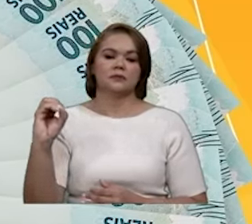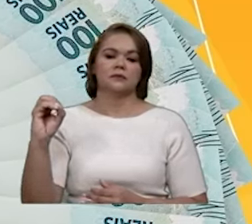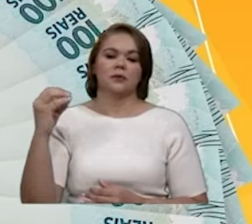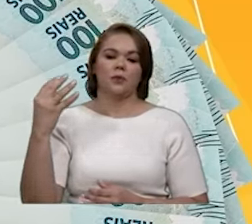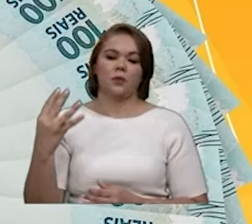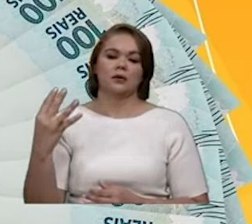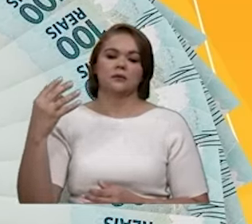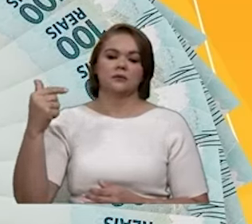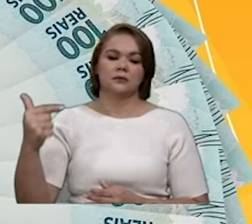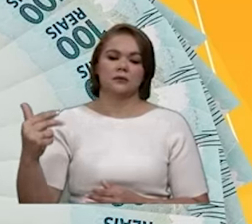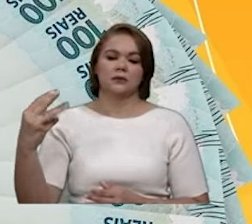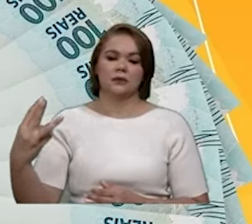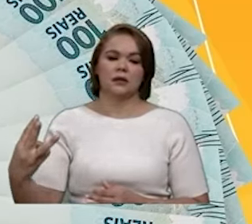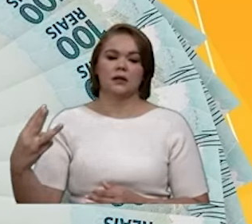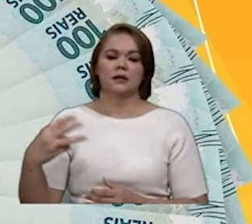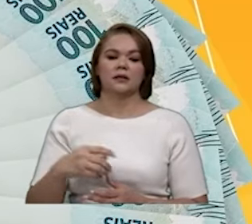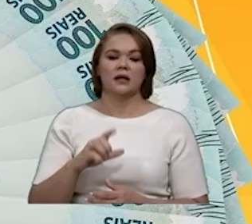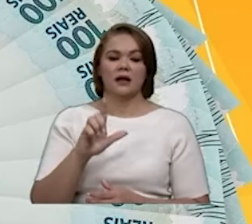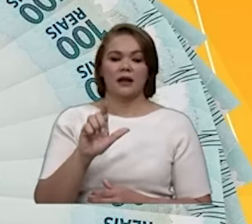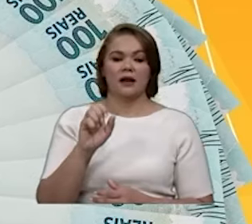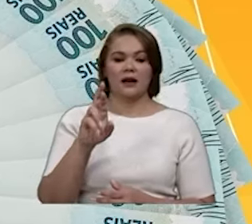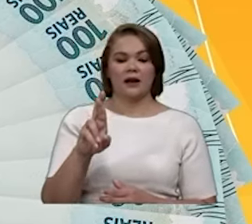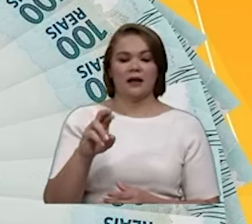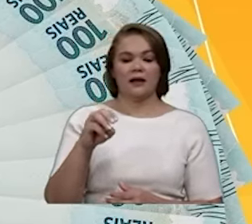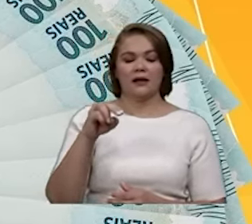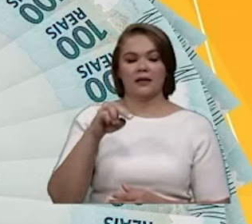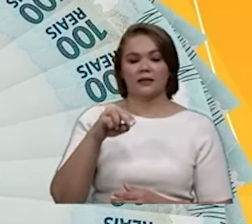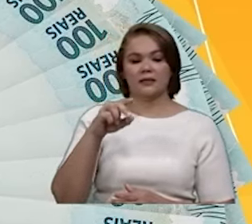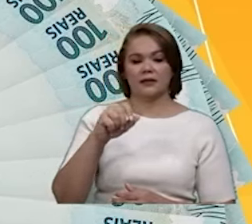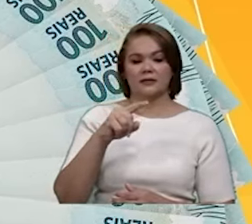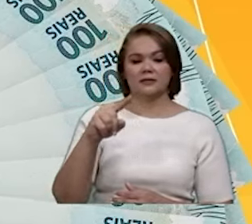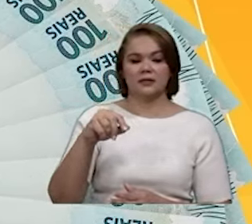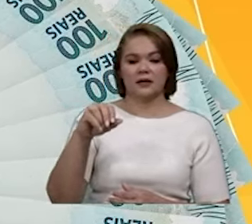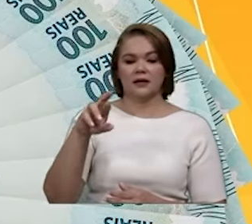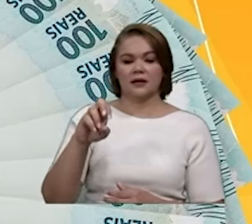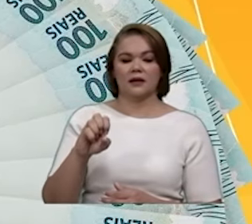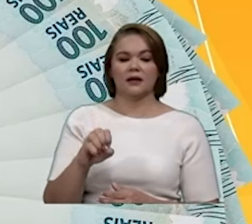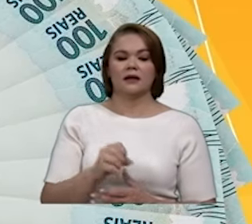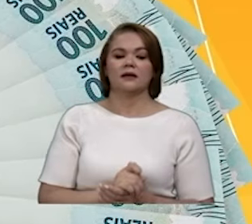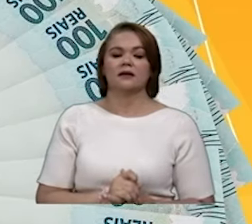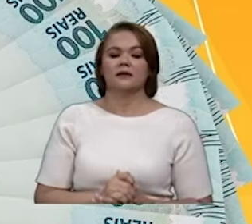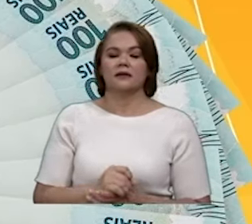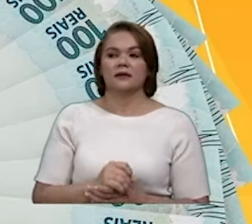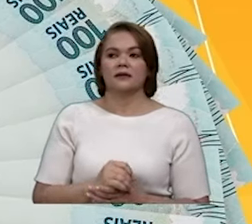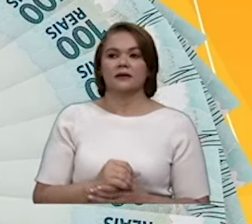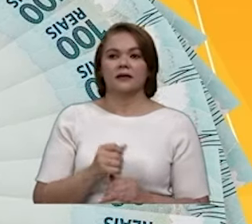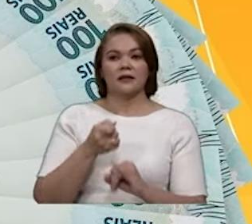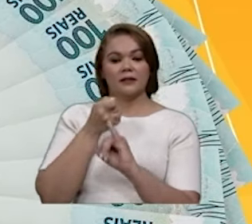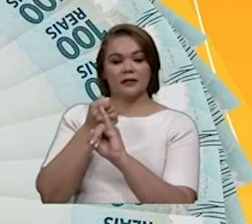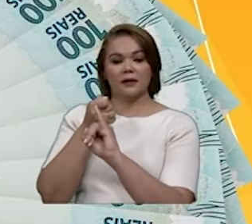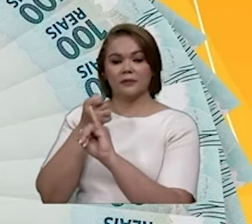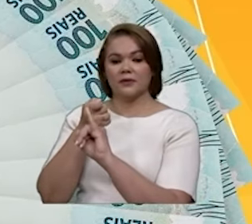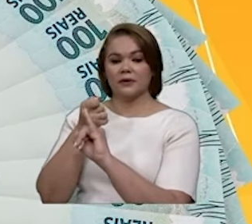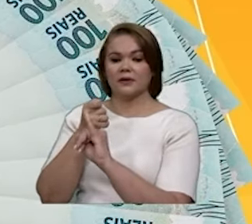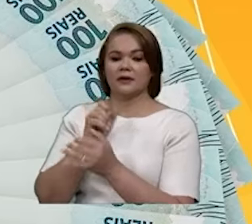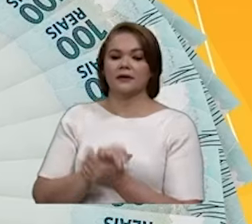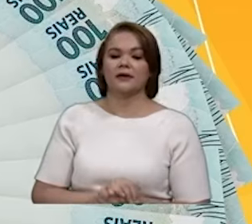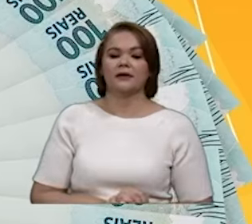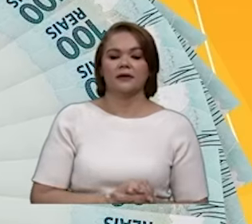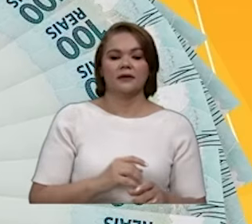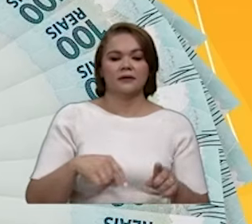01800043, o Lar Nazaré, olha que legal aí, Itaporanga, bacana, Lar Nazaré,